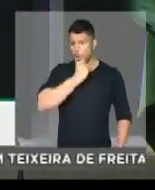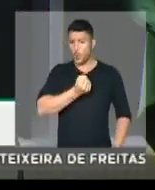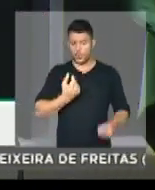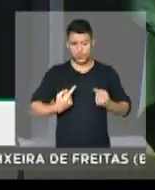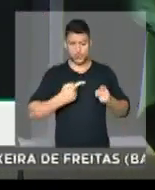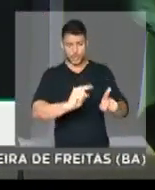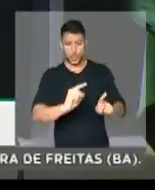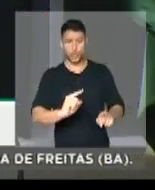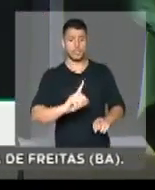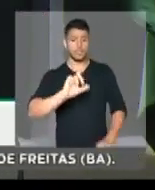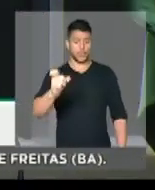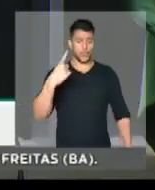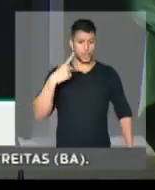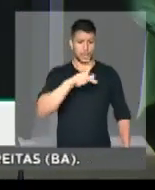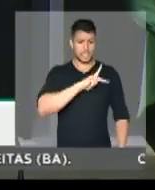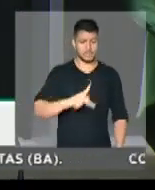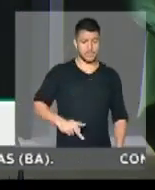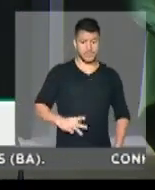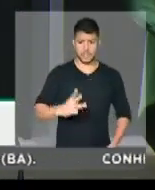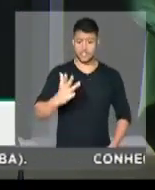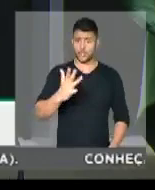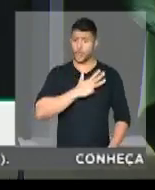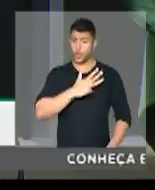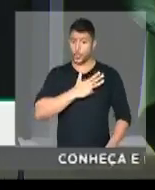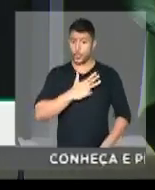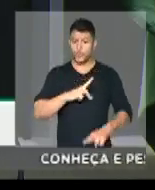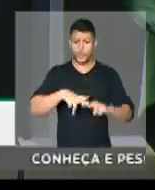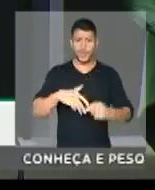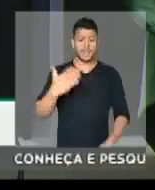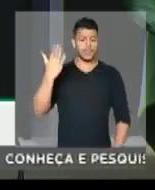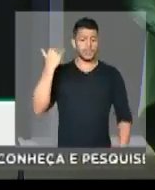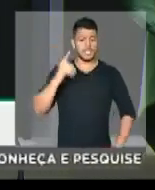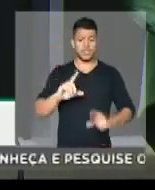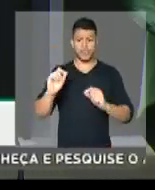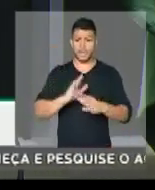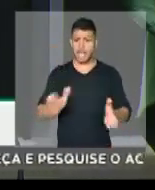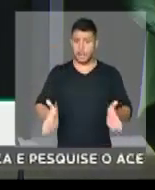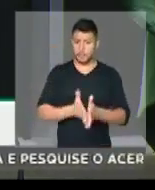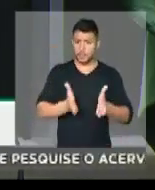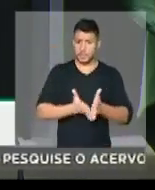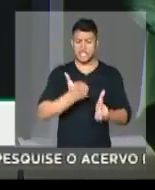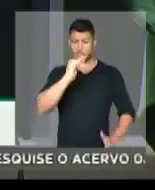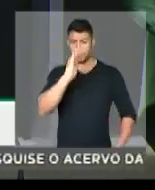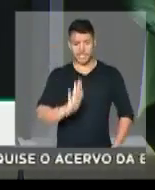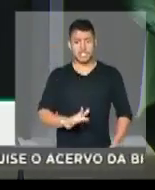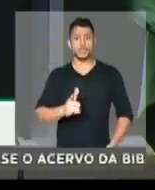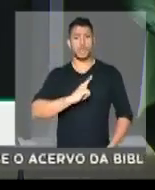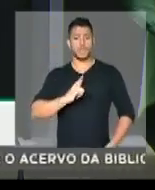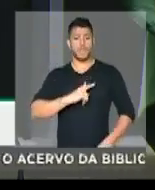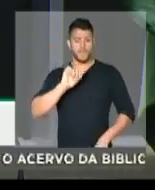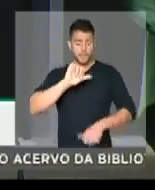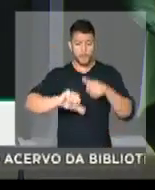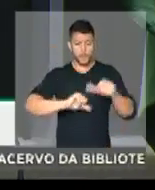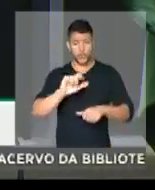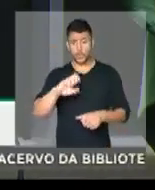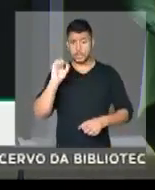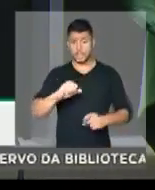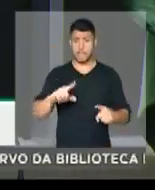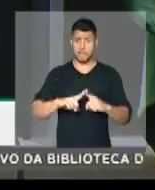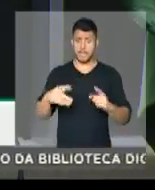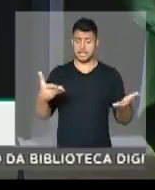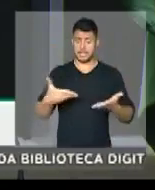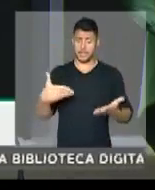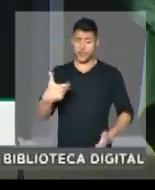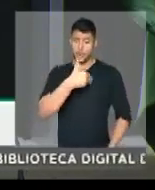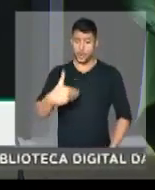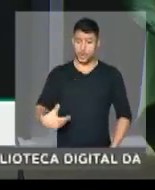ex-presidente Lula. Porque naquela época, Bolsonaro, a pobreza do Brasil foi lembrada. E no seu governo só estão